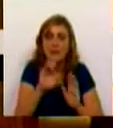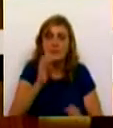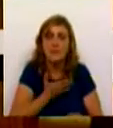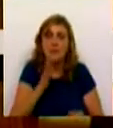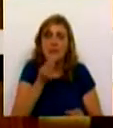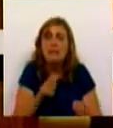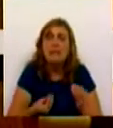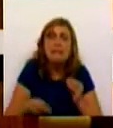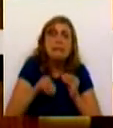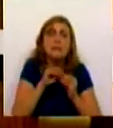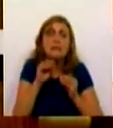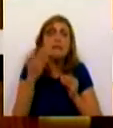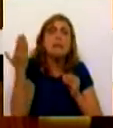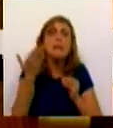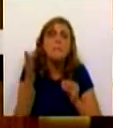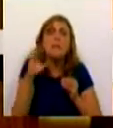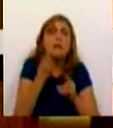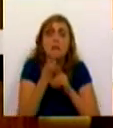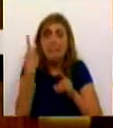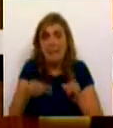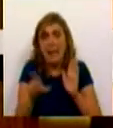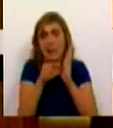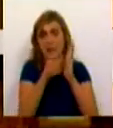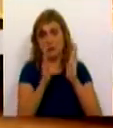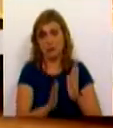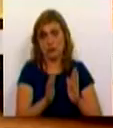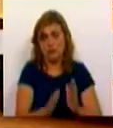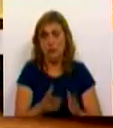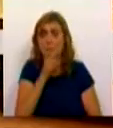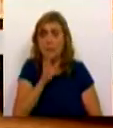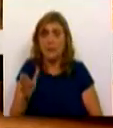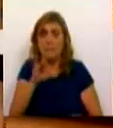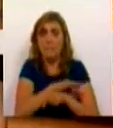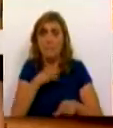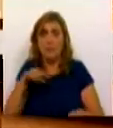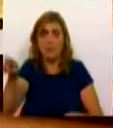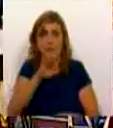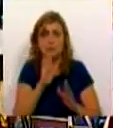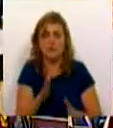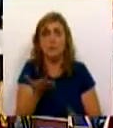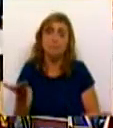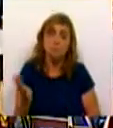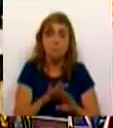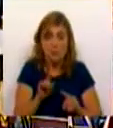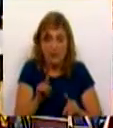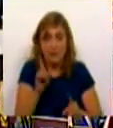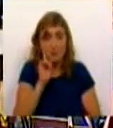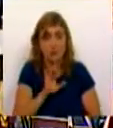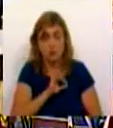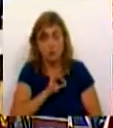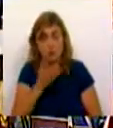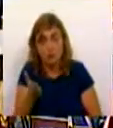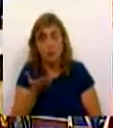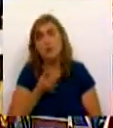não acrescenta um único de direito àquilo que está na lei e que está nas práticas médicas. Portanto, Sra. Deputada,